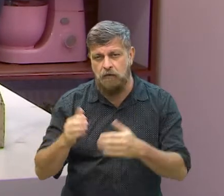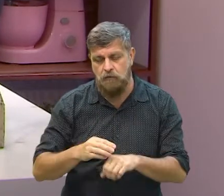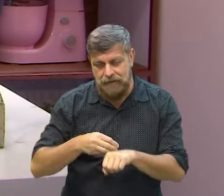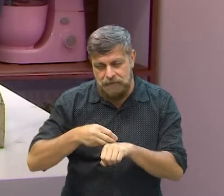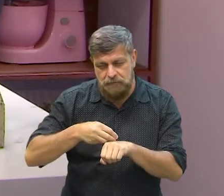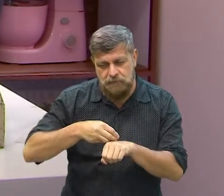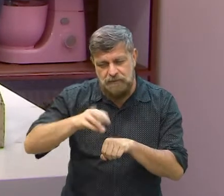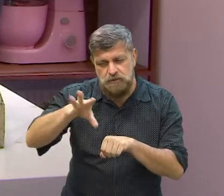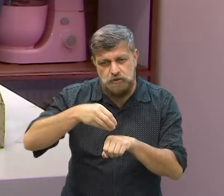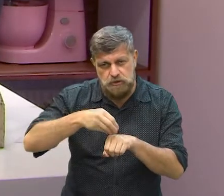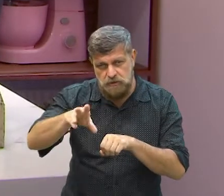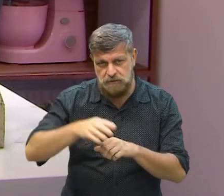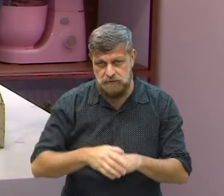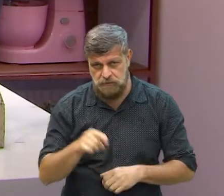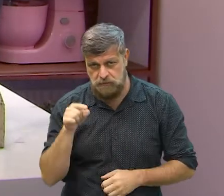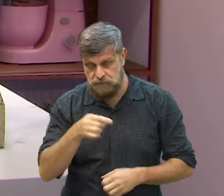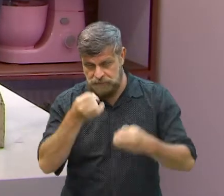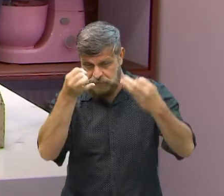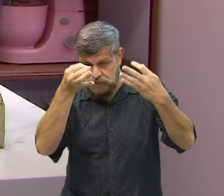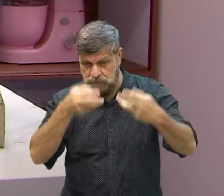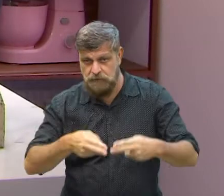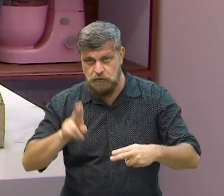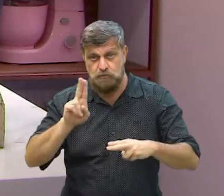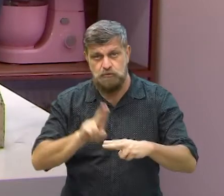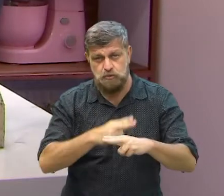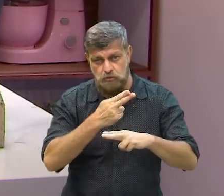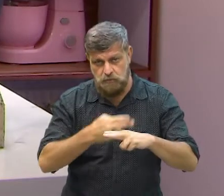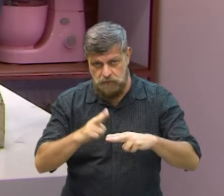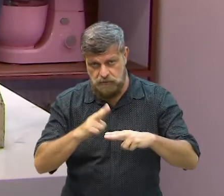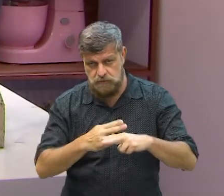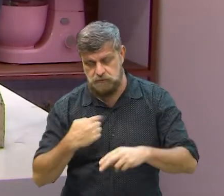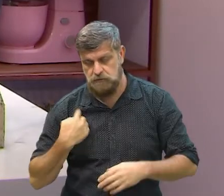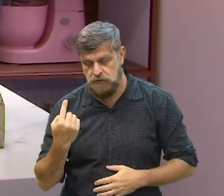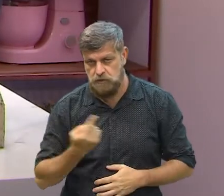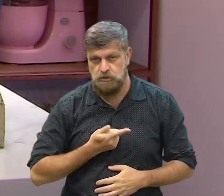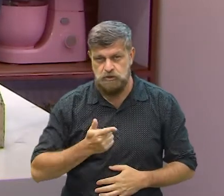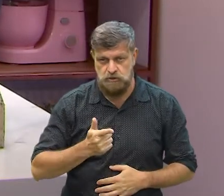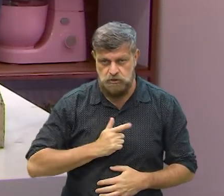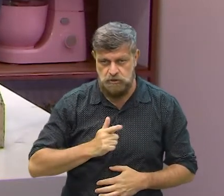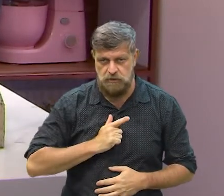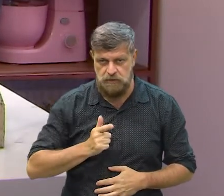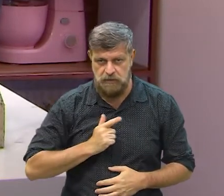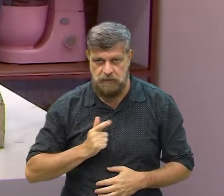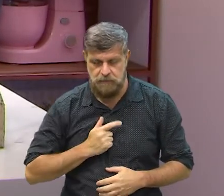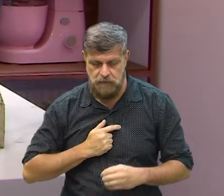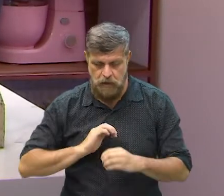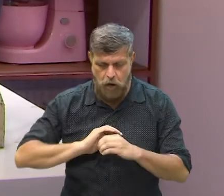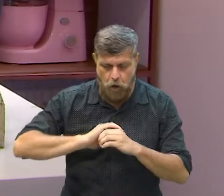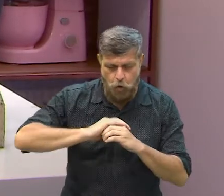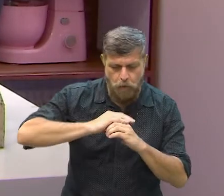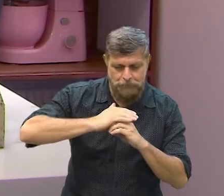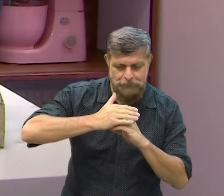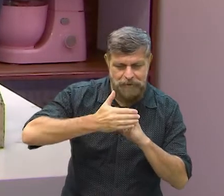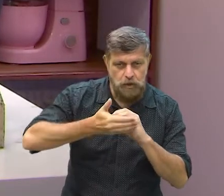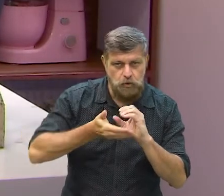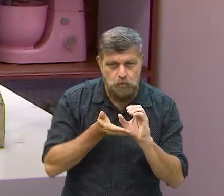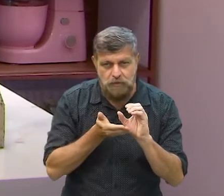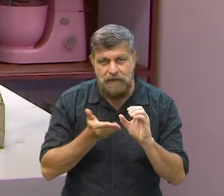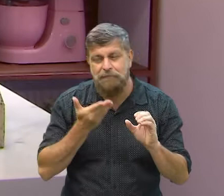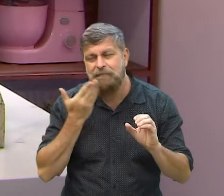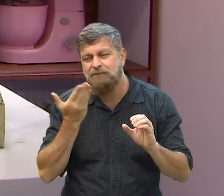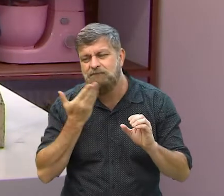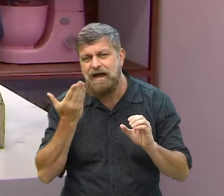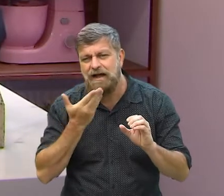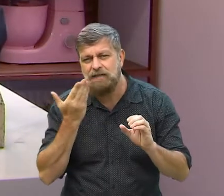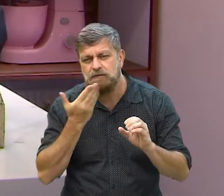algumas dicas, né? Você estava falando do chocolate. Então aqui a gente está usando a cobertura fracionada, né? Sim. Que ela é mais fácil de trabalhar